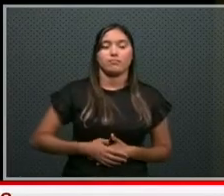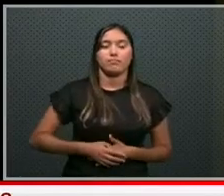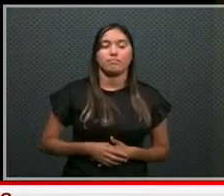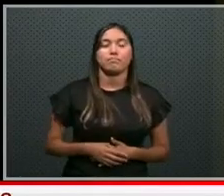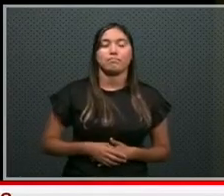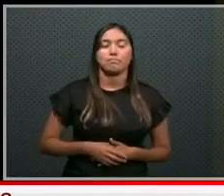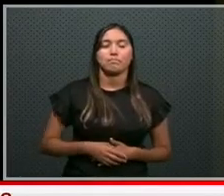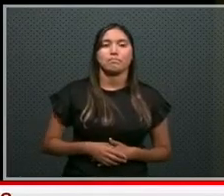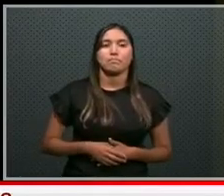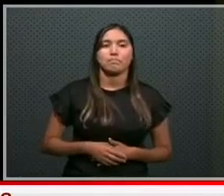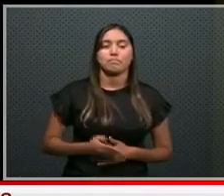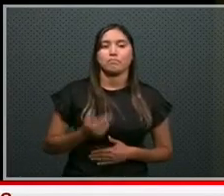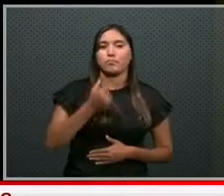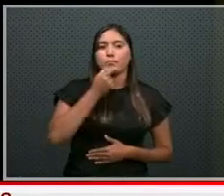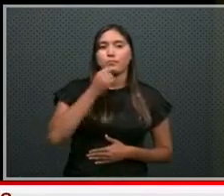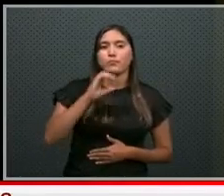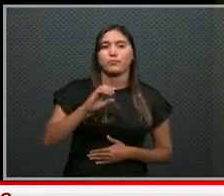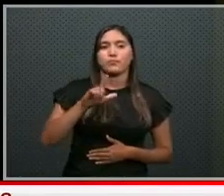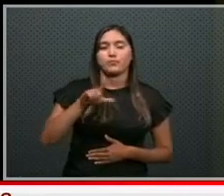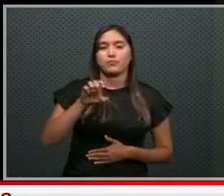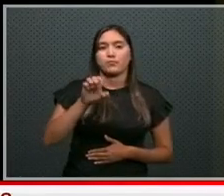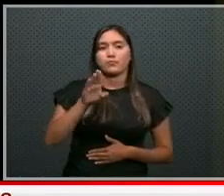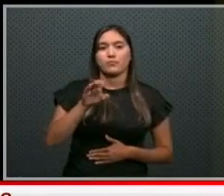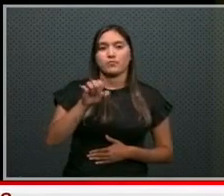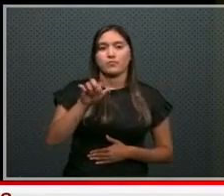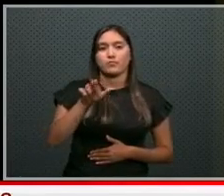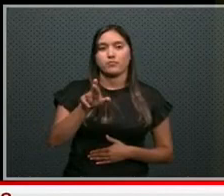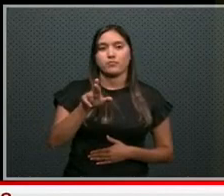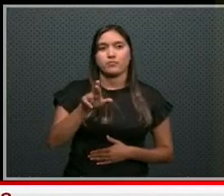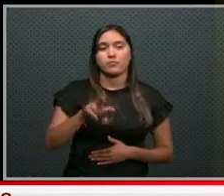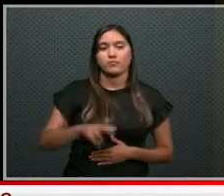senhor clebis Cleber perotz